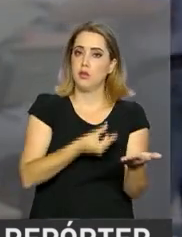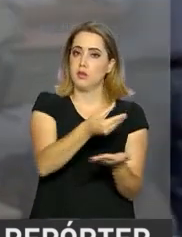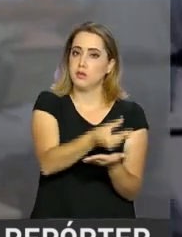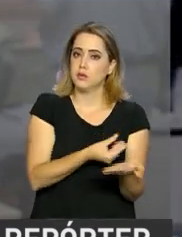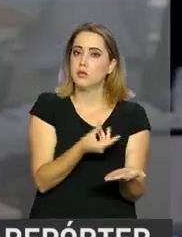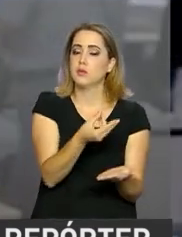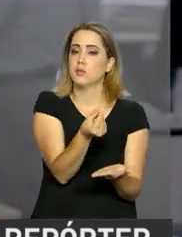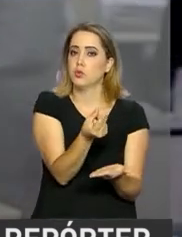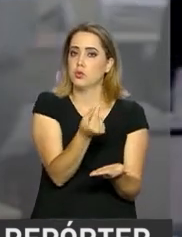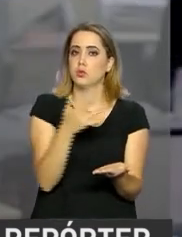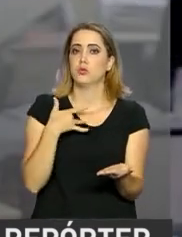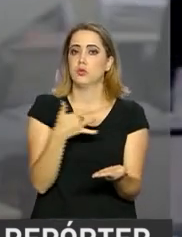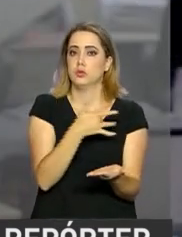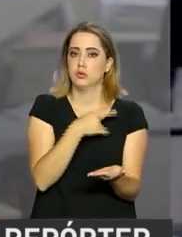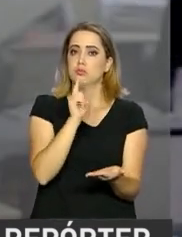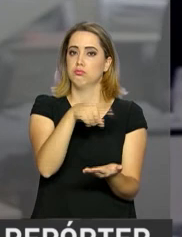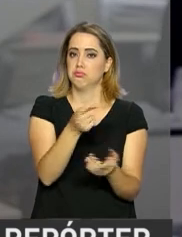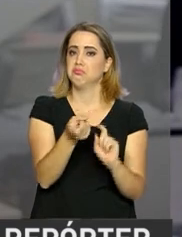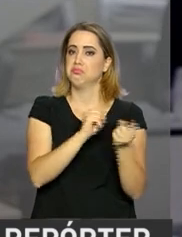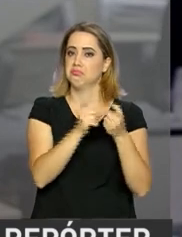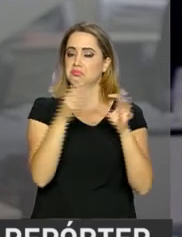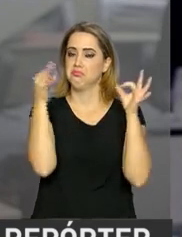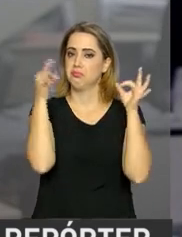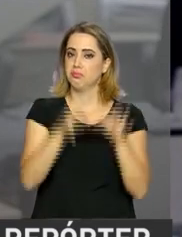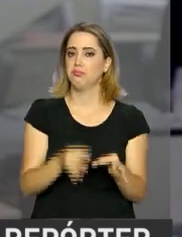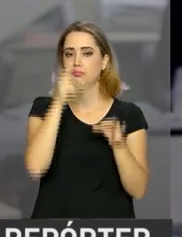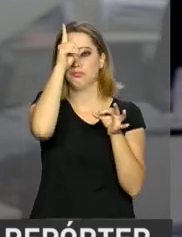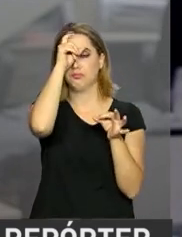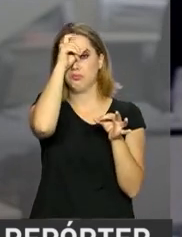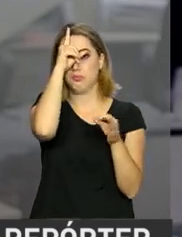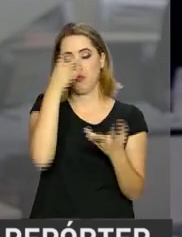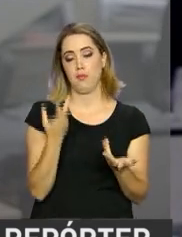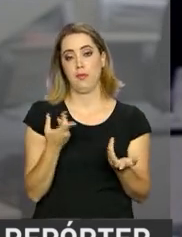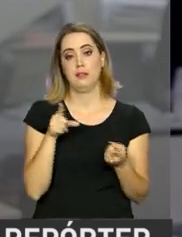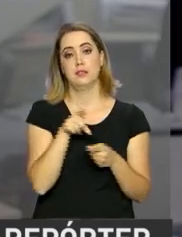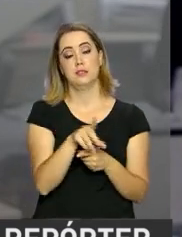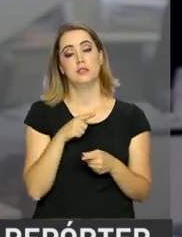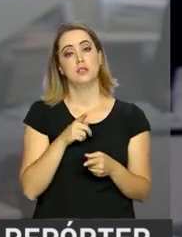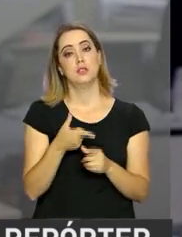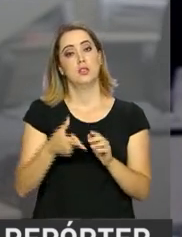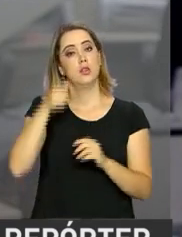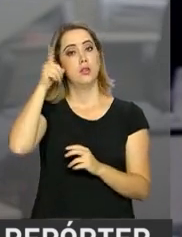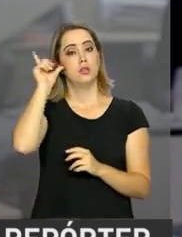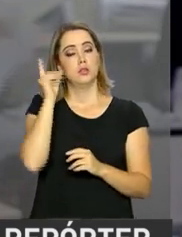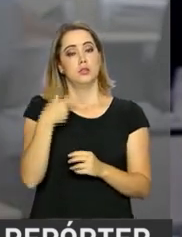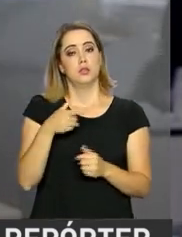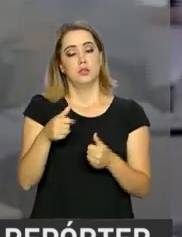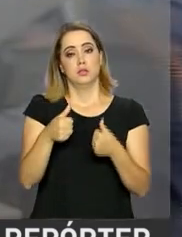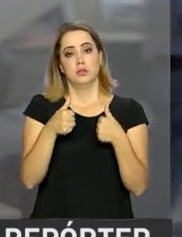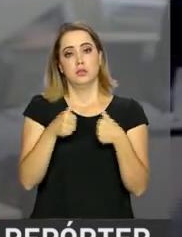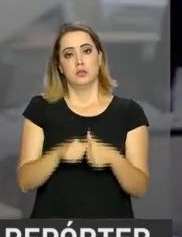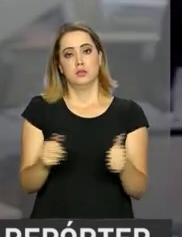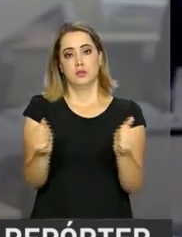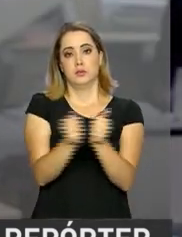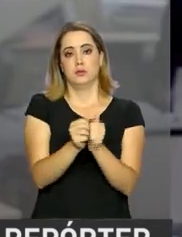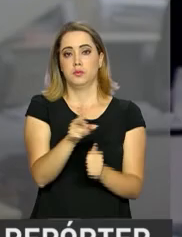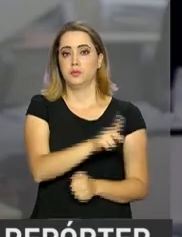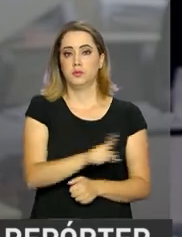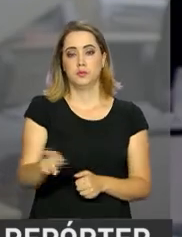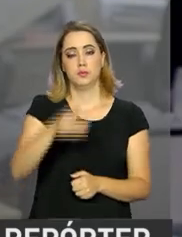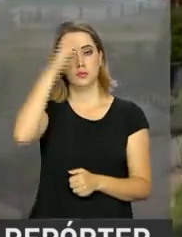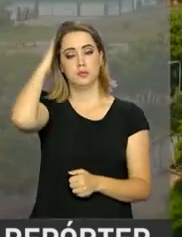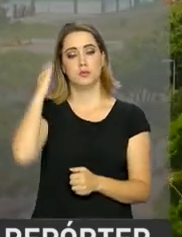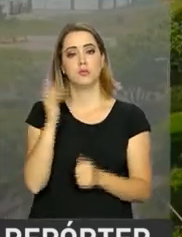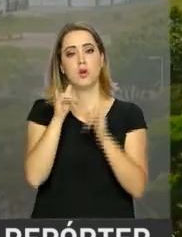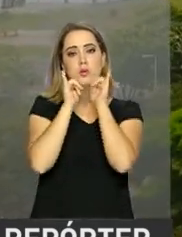como referência em gestão hospitalar ontem o ministro ricardo barros esteve com o presidente michel temer em esteio no rio grande do sul lá eles